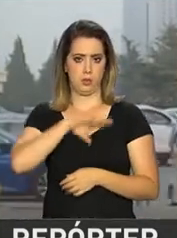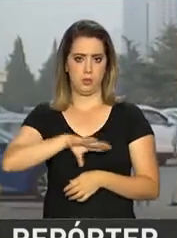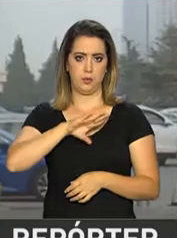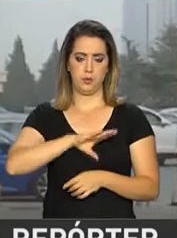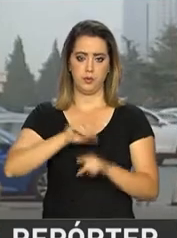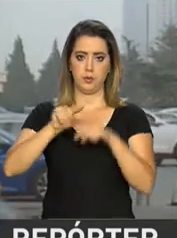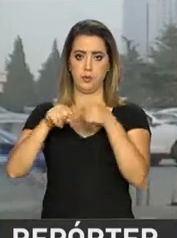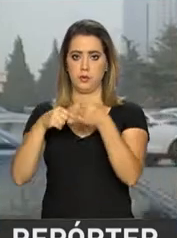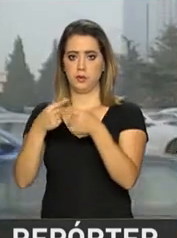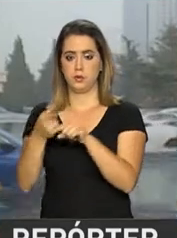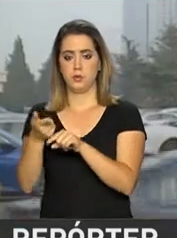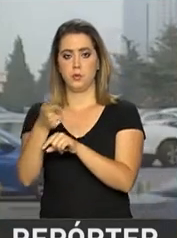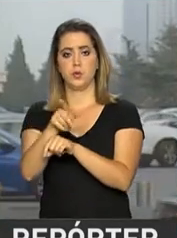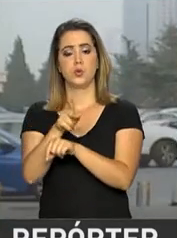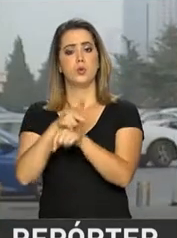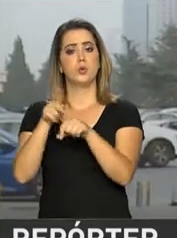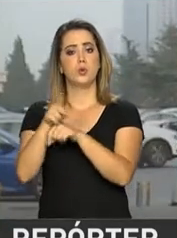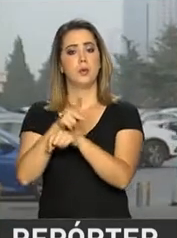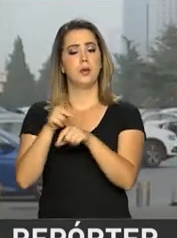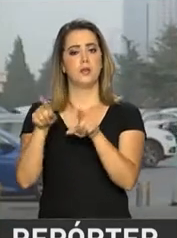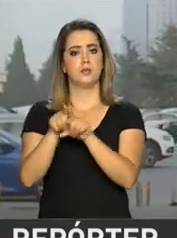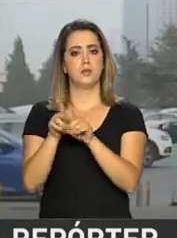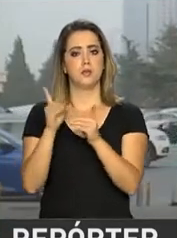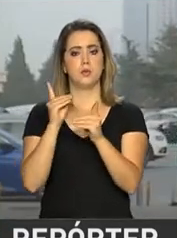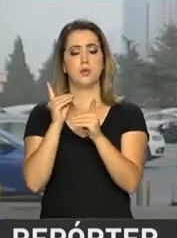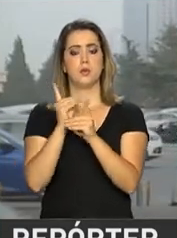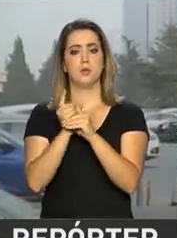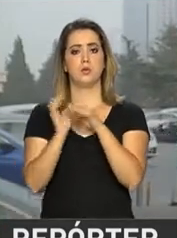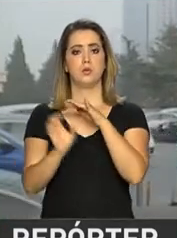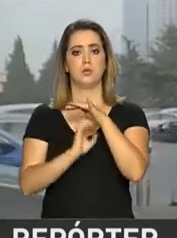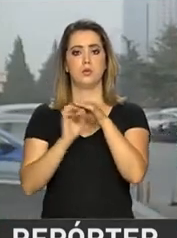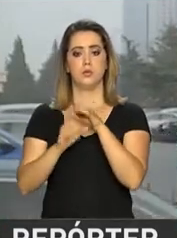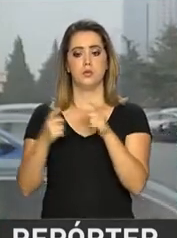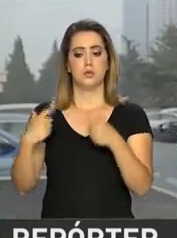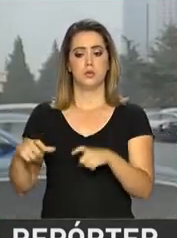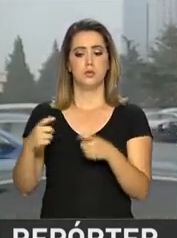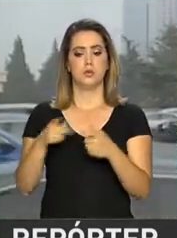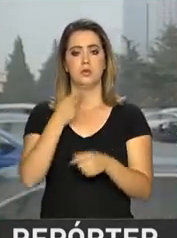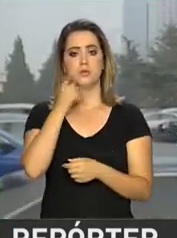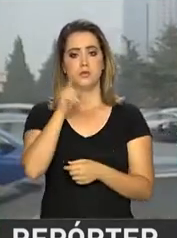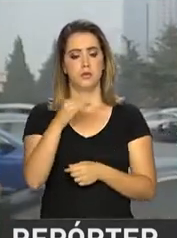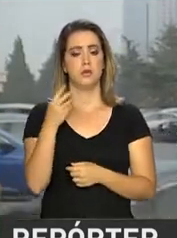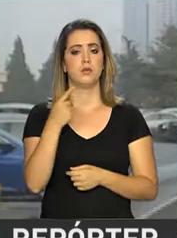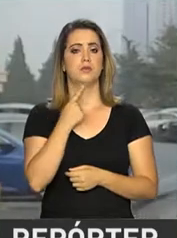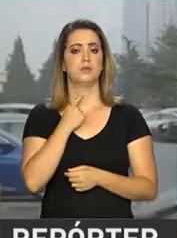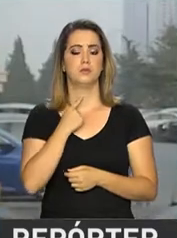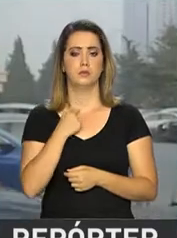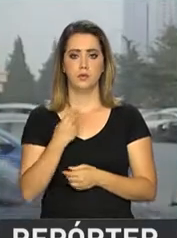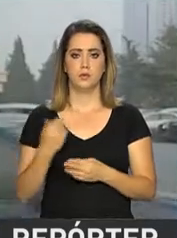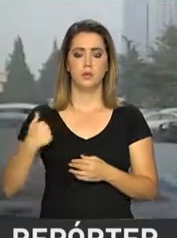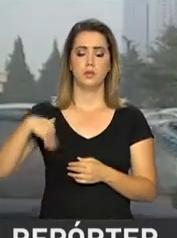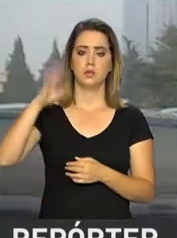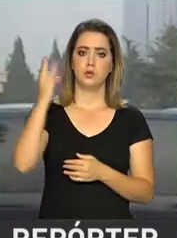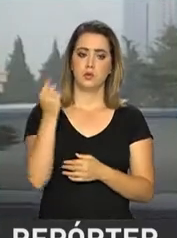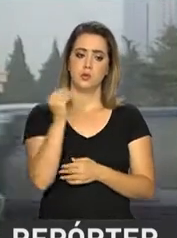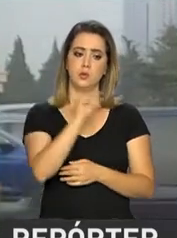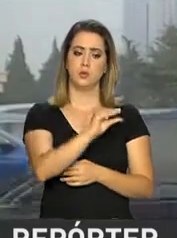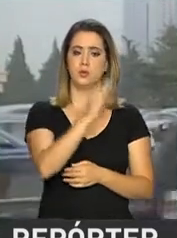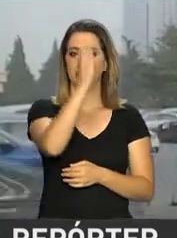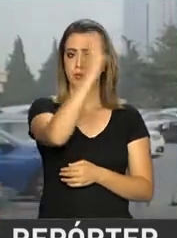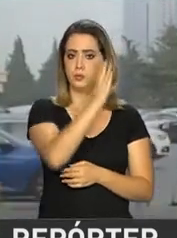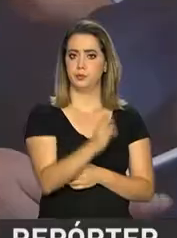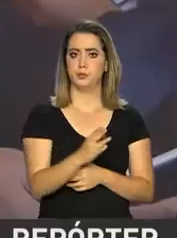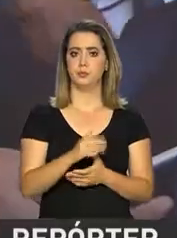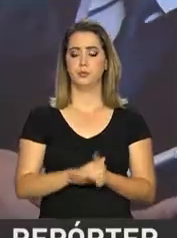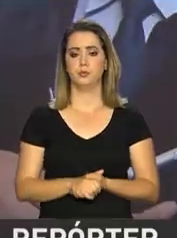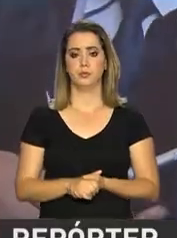cazaquistão teve encontro com empresários locais que sinalizaram a intenção de aumentar os investimentos no brasil